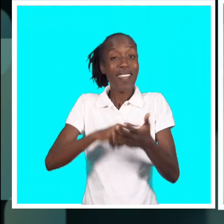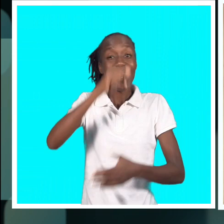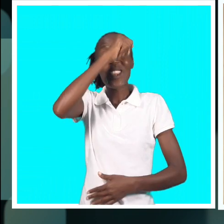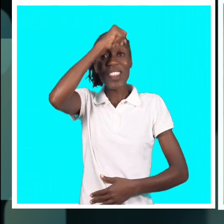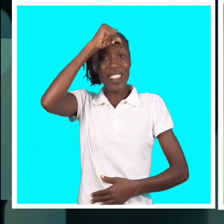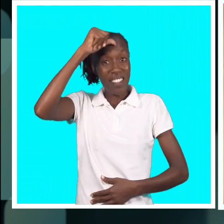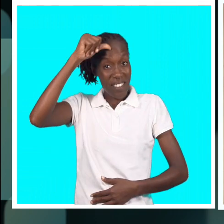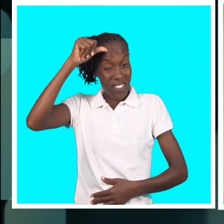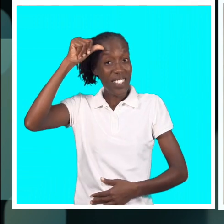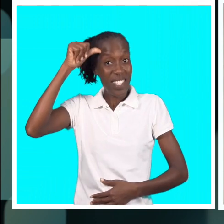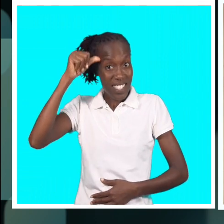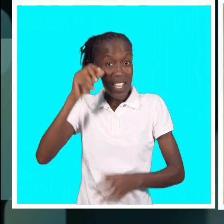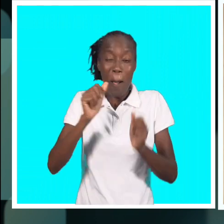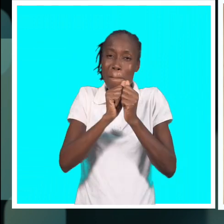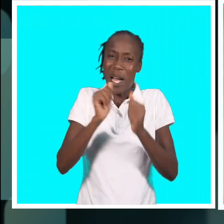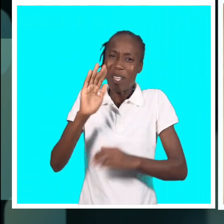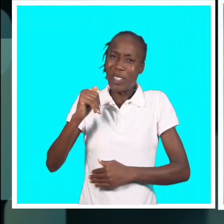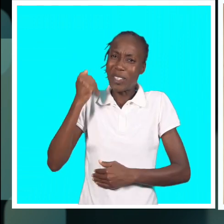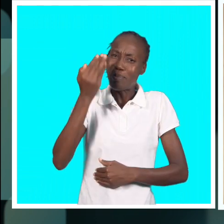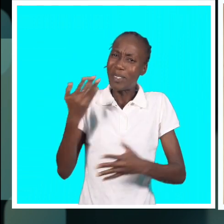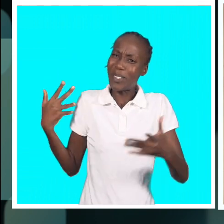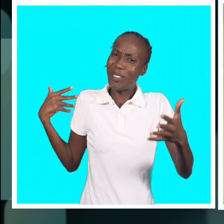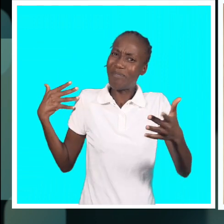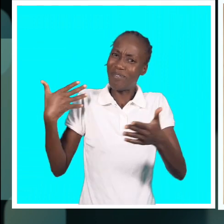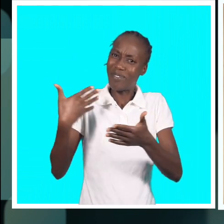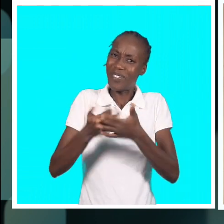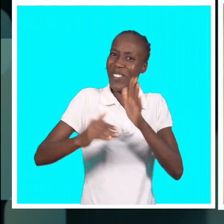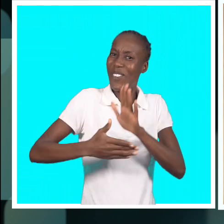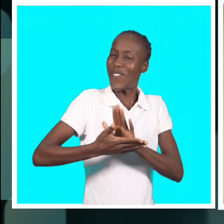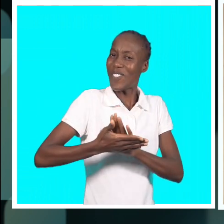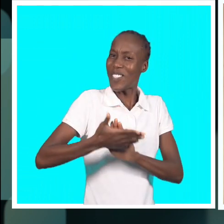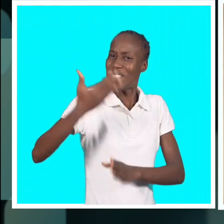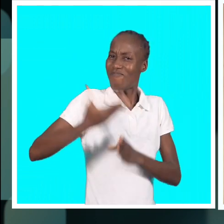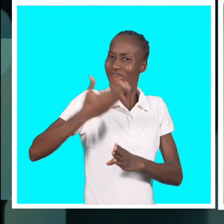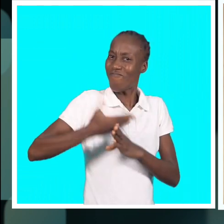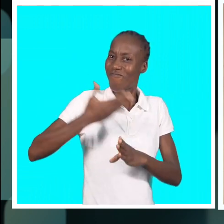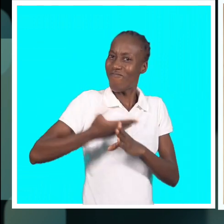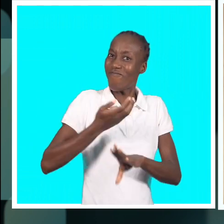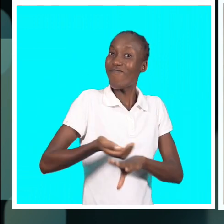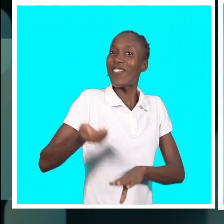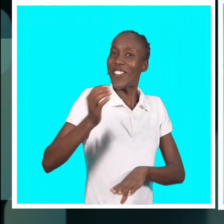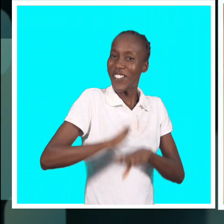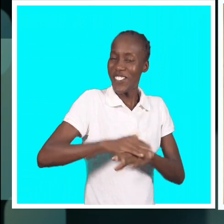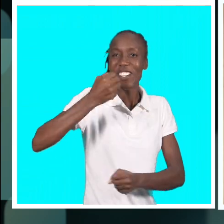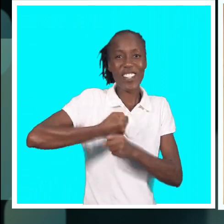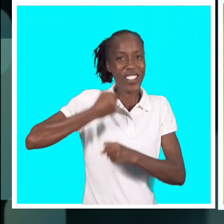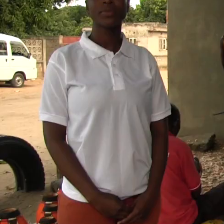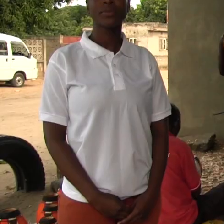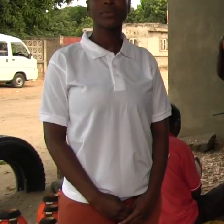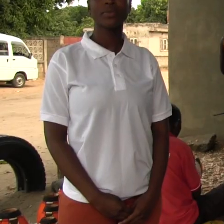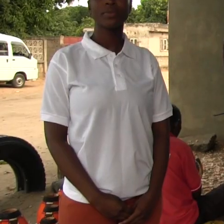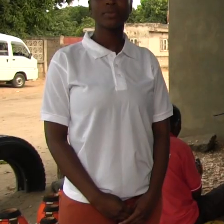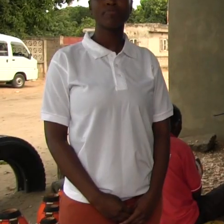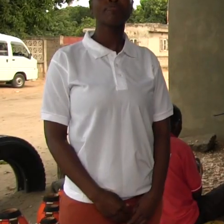ser difícil mas a andar de tempo eu come já professar o